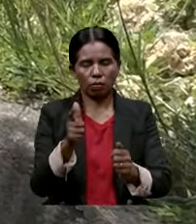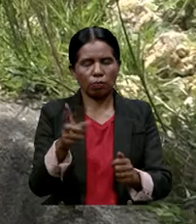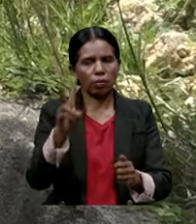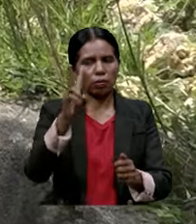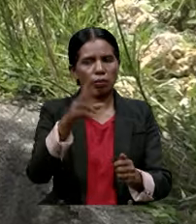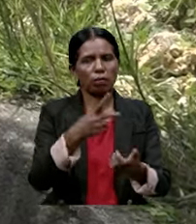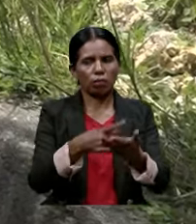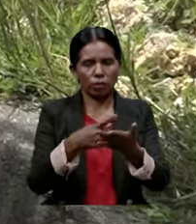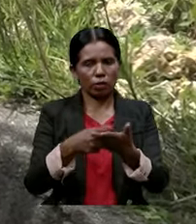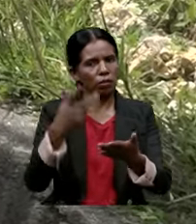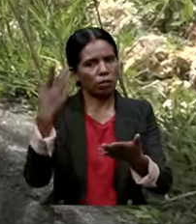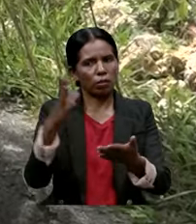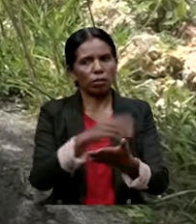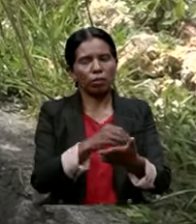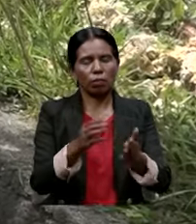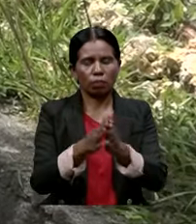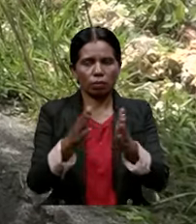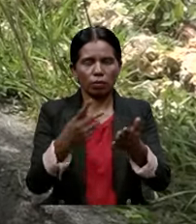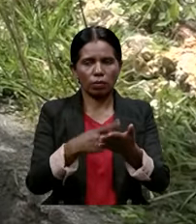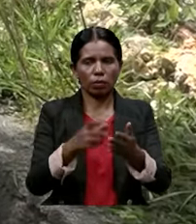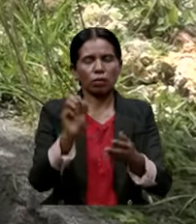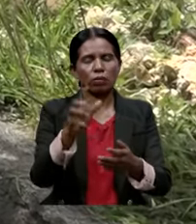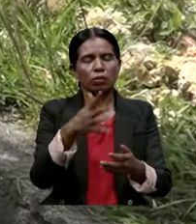no projeto Hirakne, e a projeto San Restin Lima,